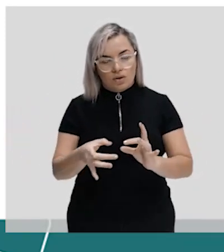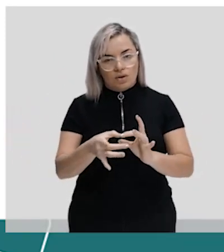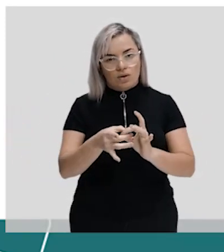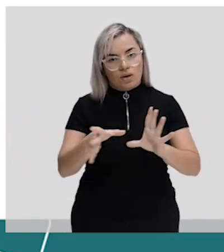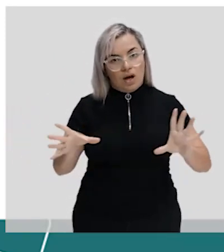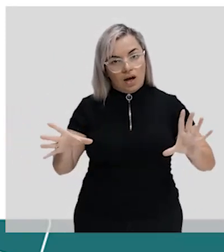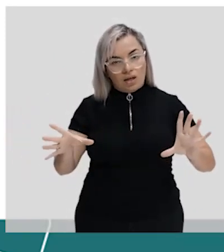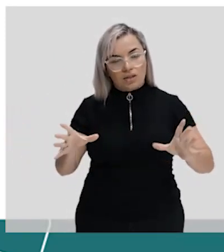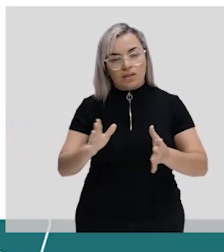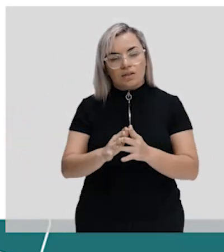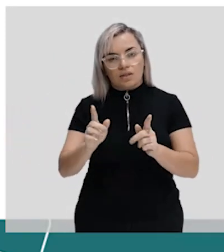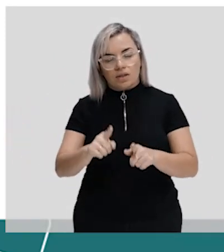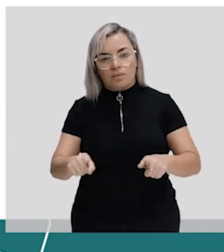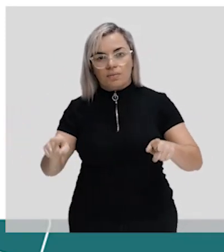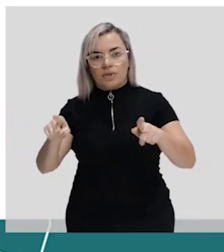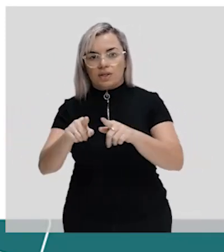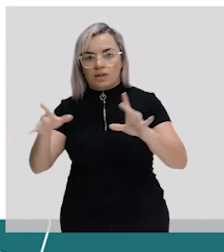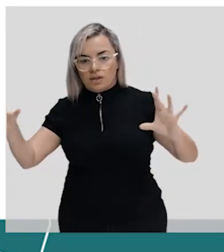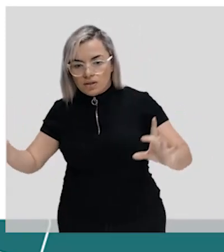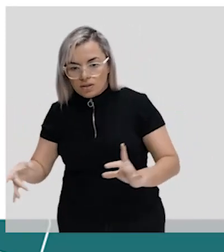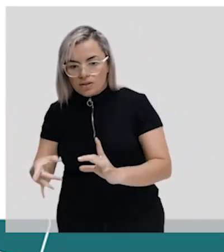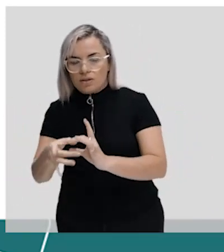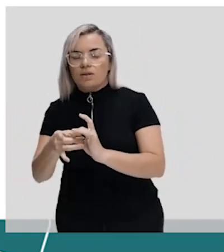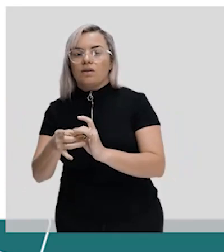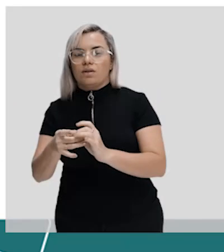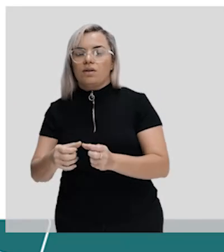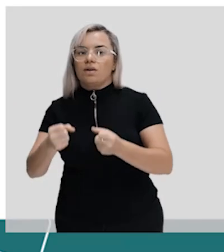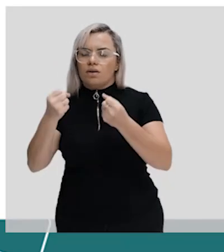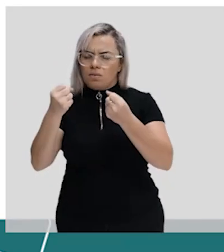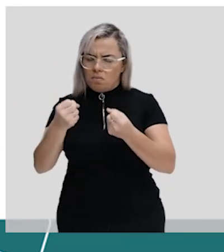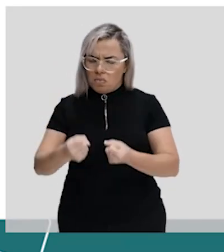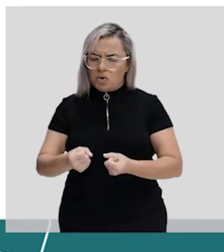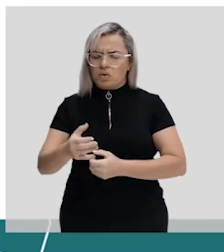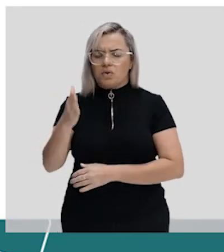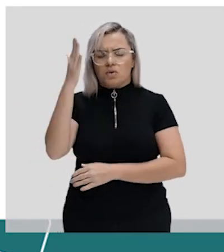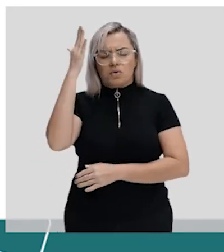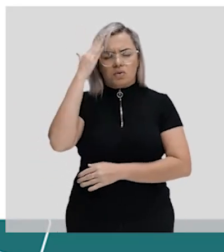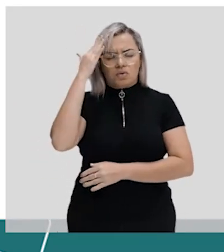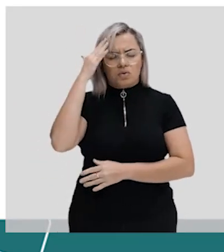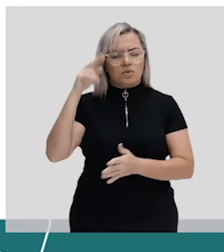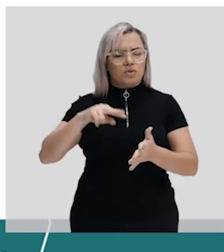quanto subordinadas, para que eu possa compreender o